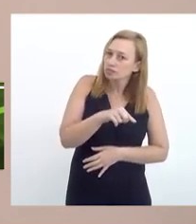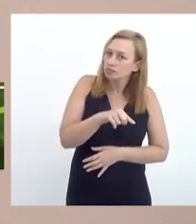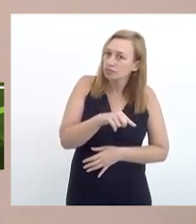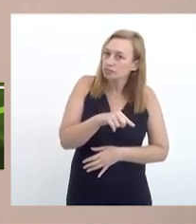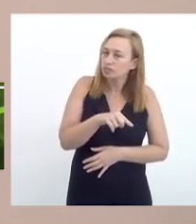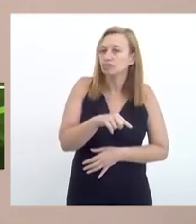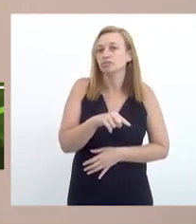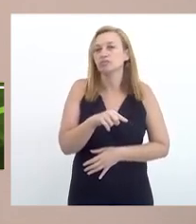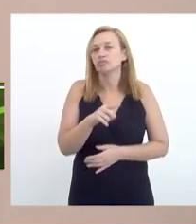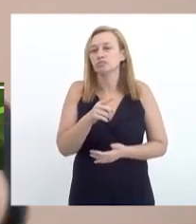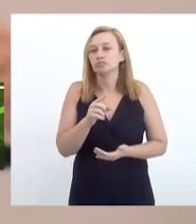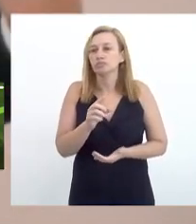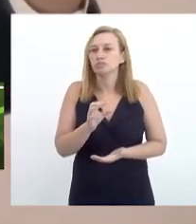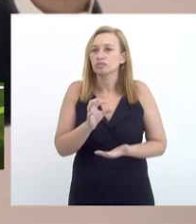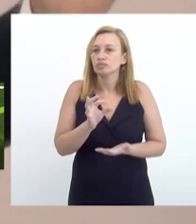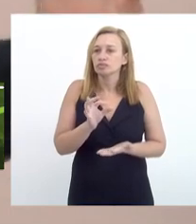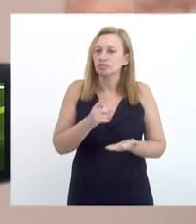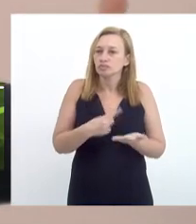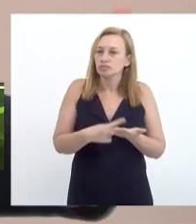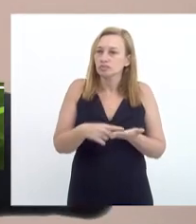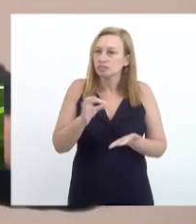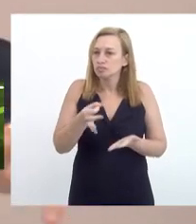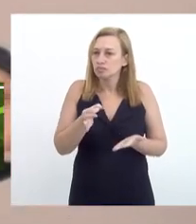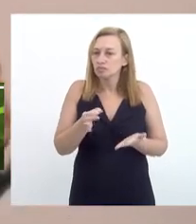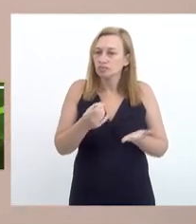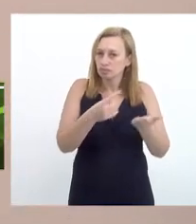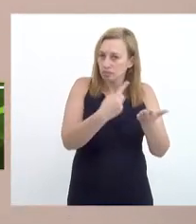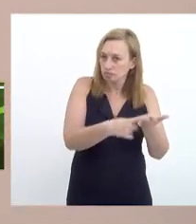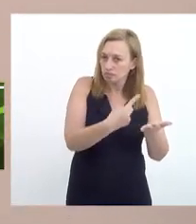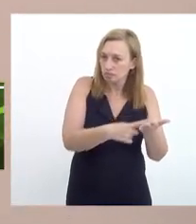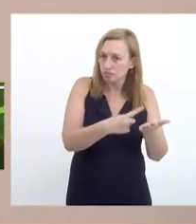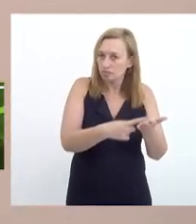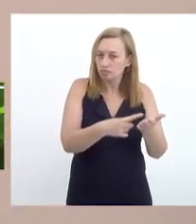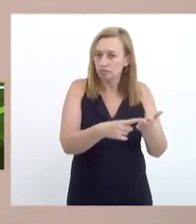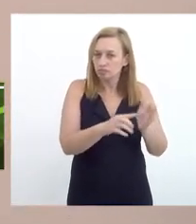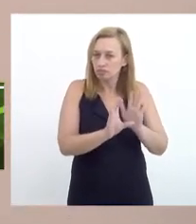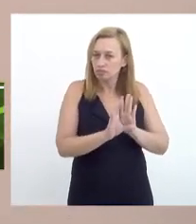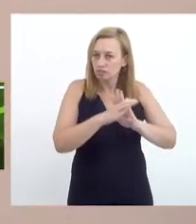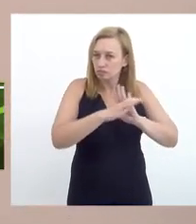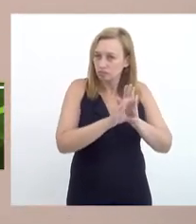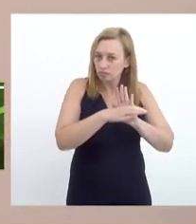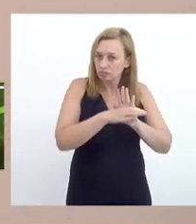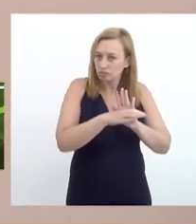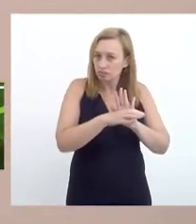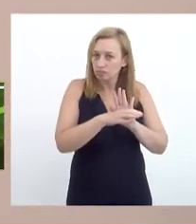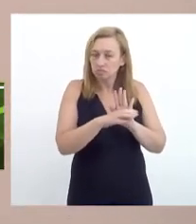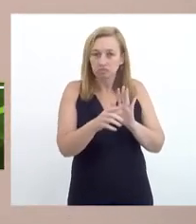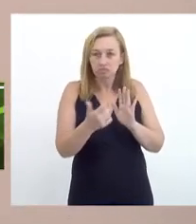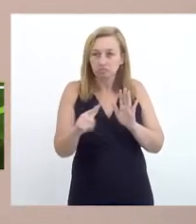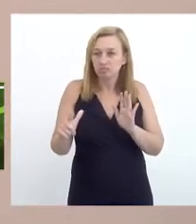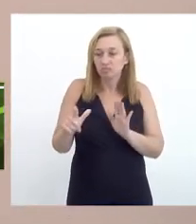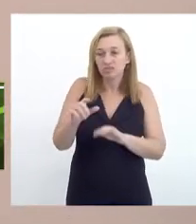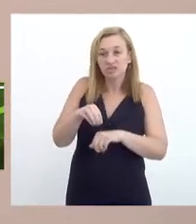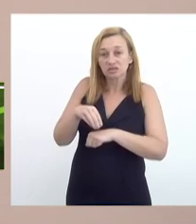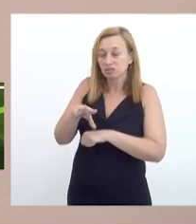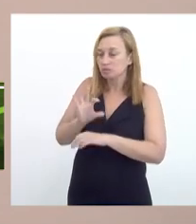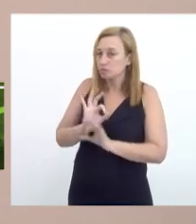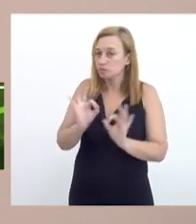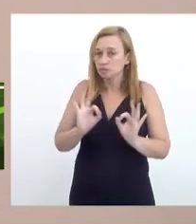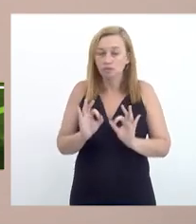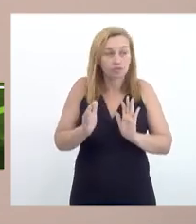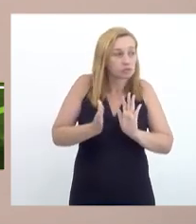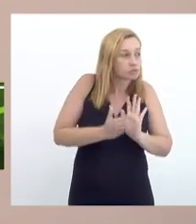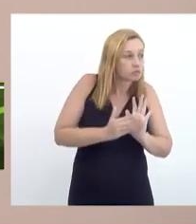procedimentos Nesse sentido É Uma vez Em havendo um acordo No conceito Não havendo Não haver destaque Não haver Uma